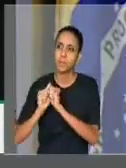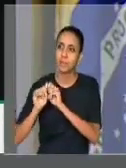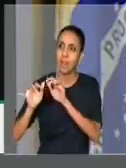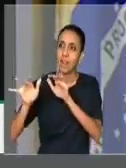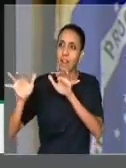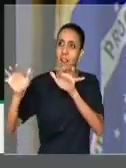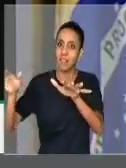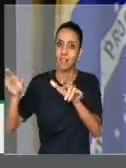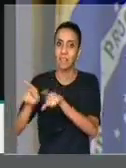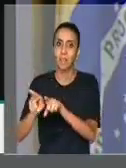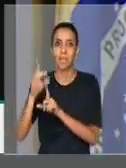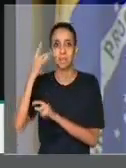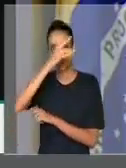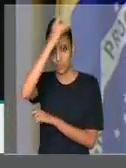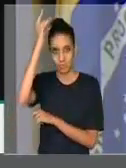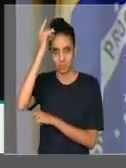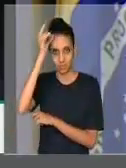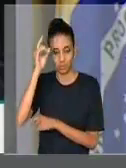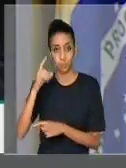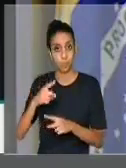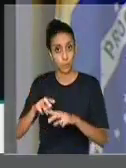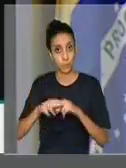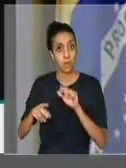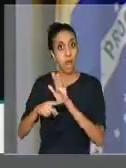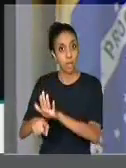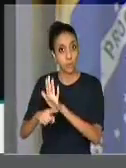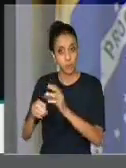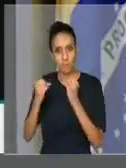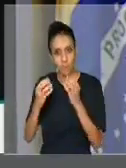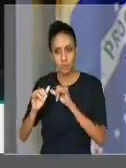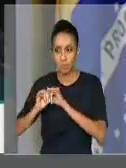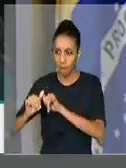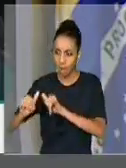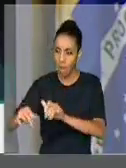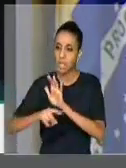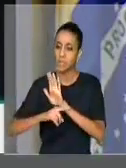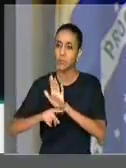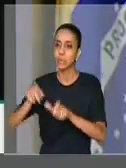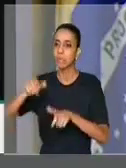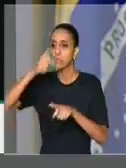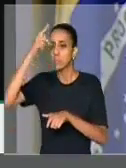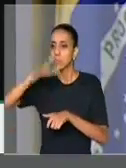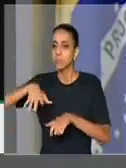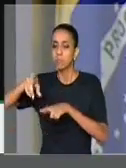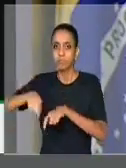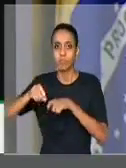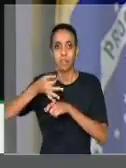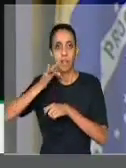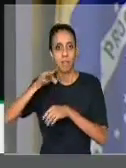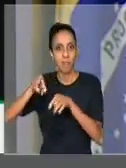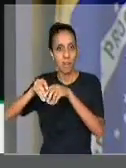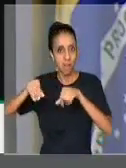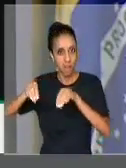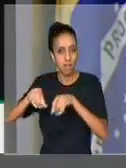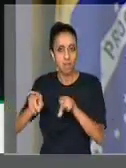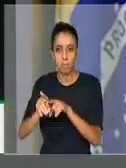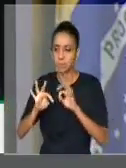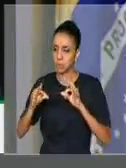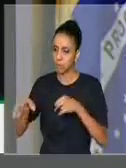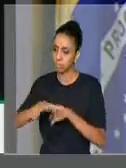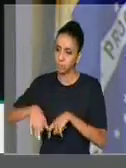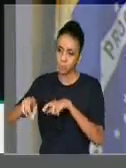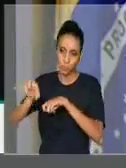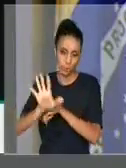informação tem ajudado os produtores de café aos produtores de leite professores da nossa da nossa agricultura em todo